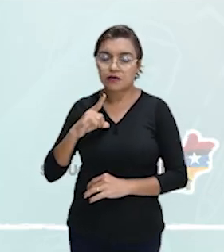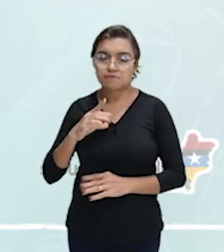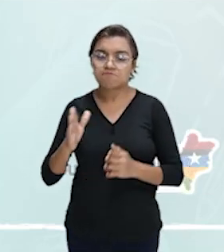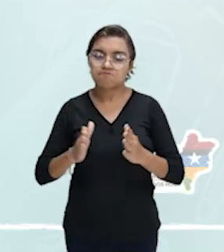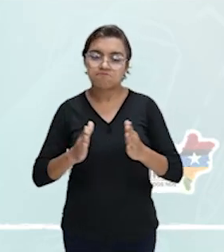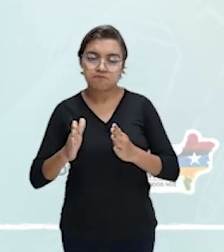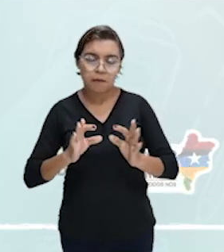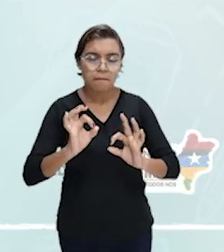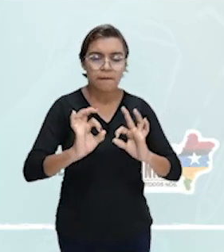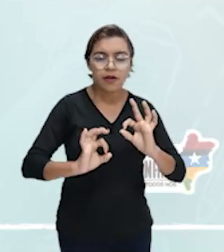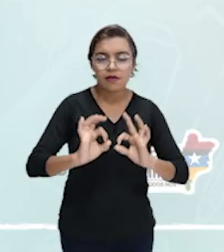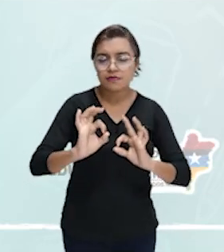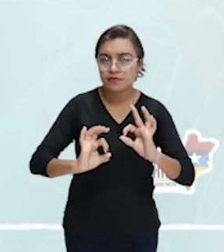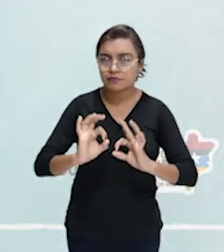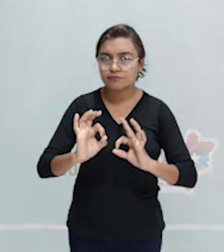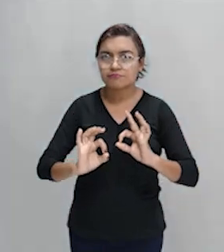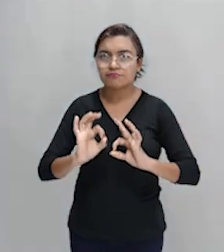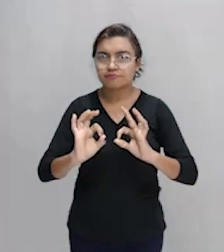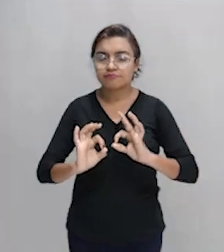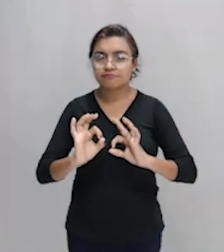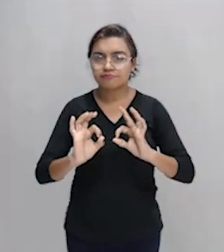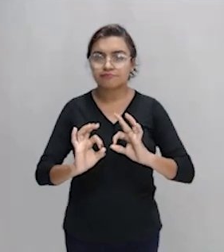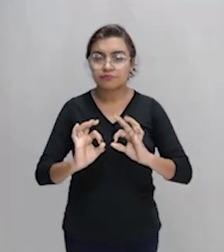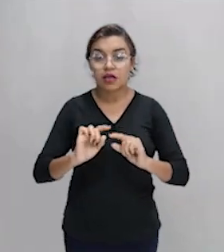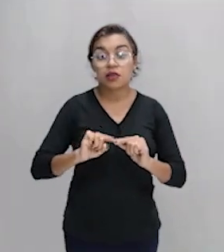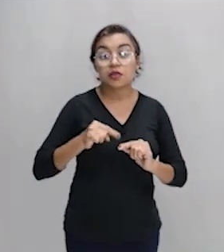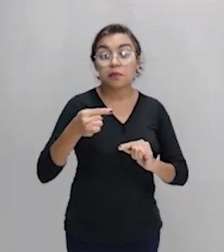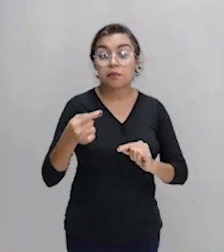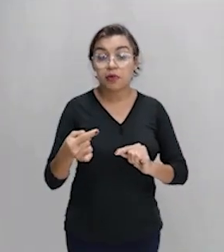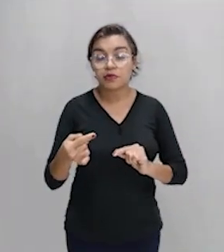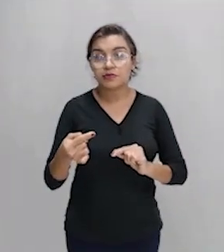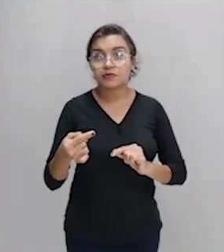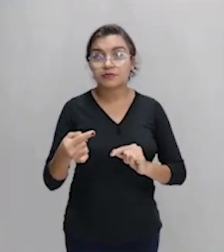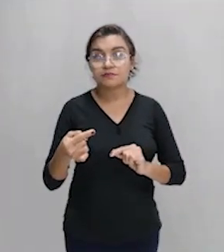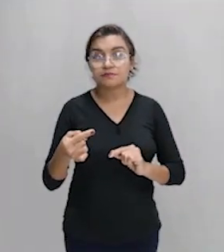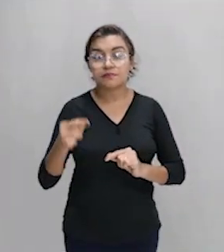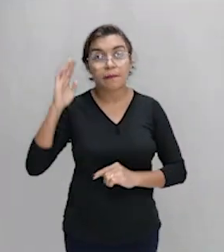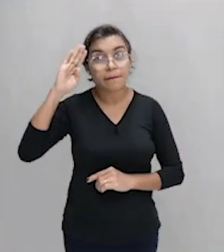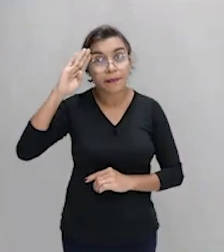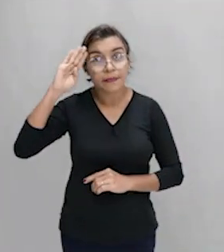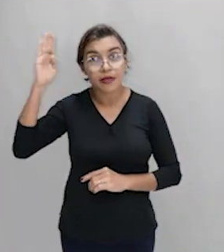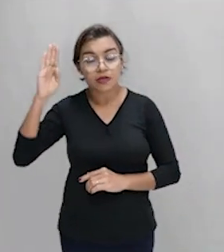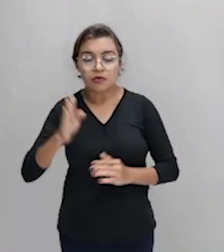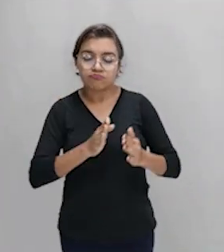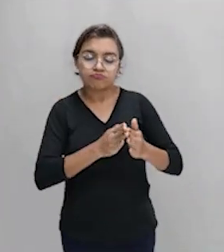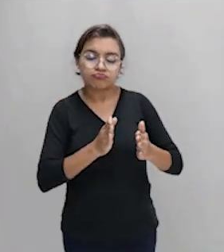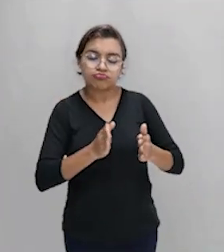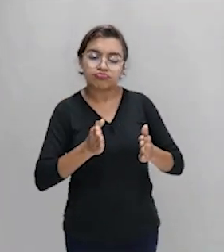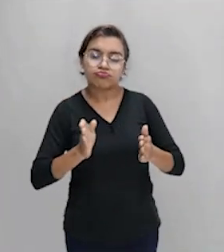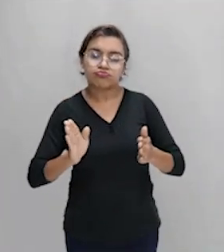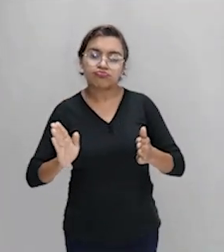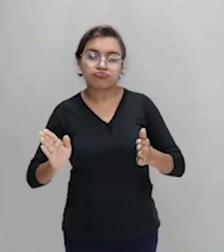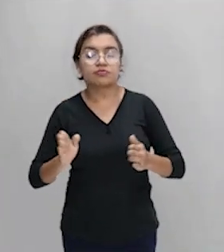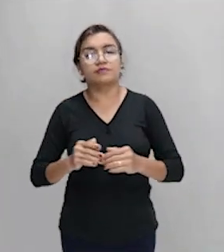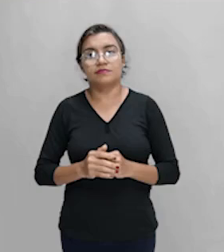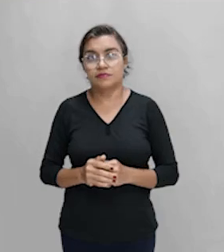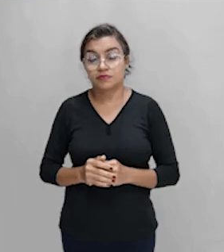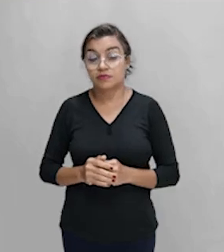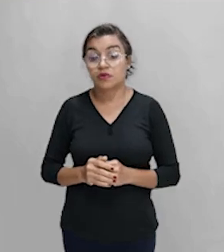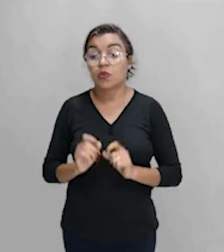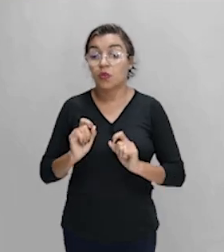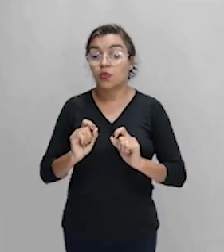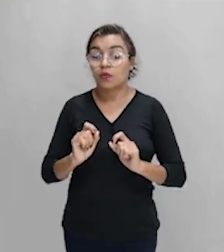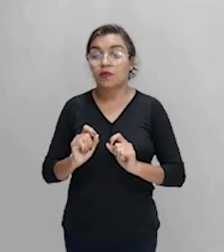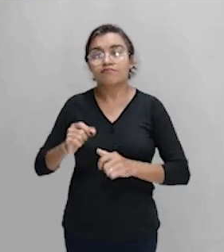Do planejar. Depois do planejar, nós vamos o quê? Periodizar. Após periodizar, nós vamos o